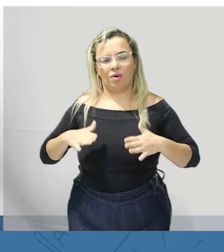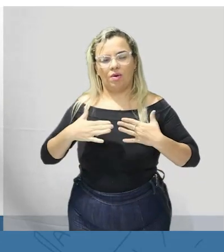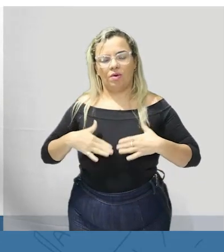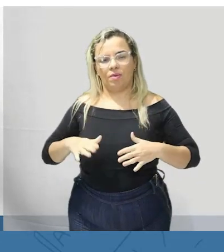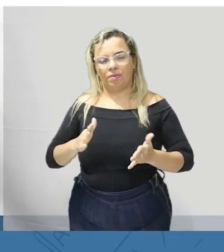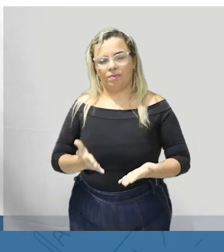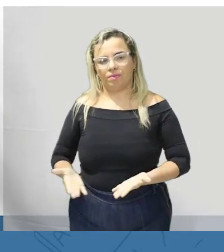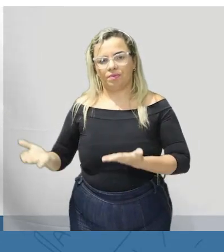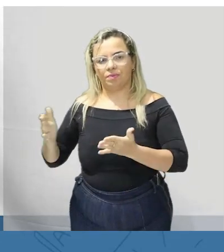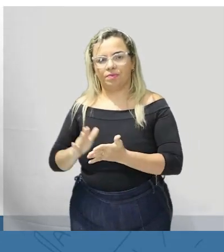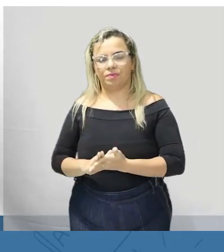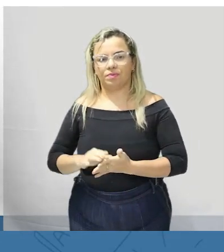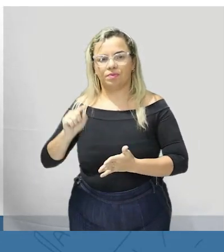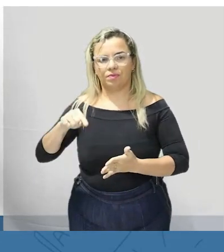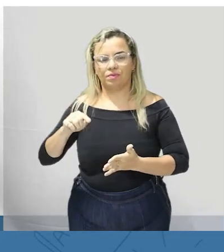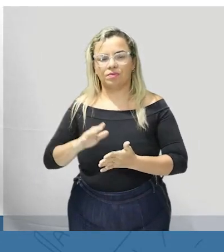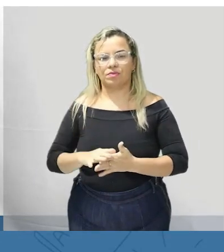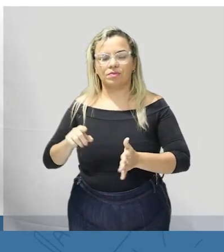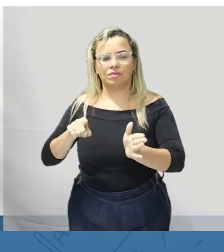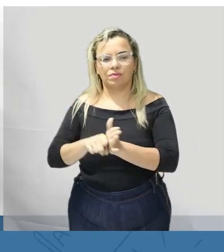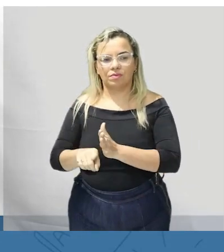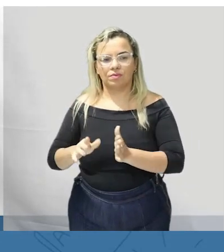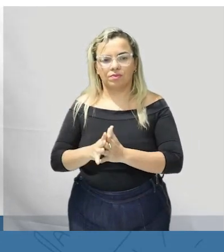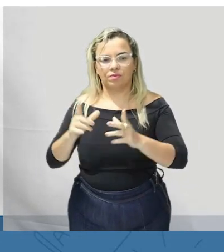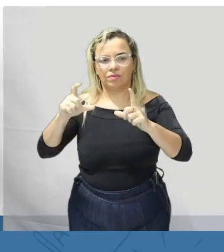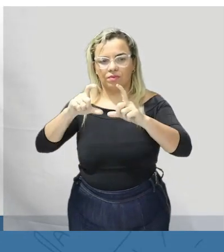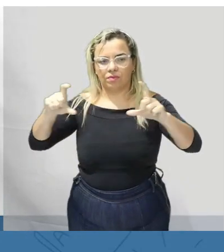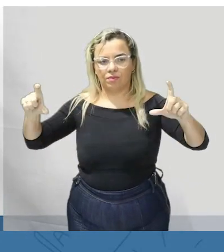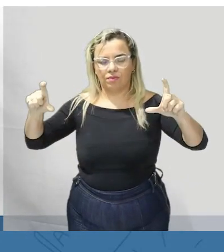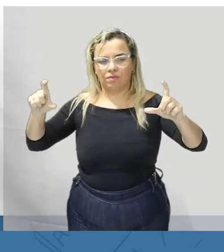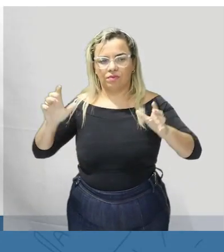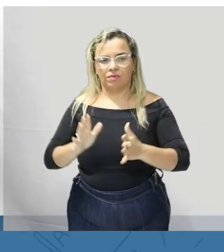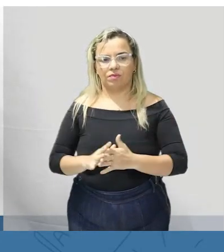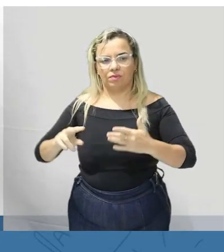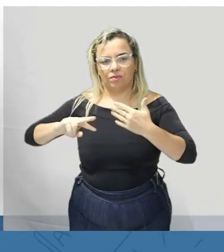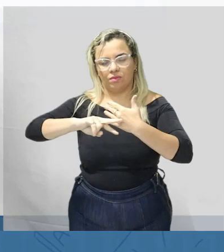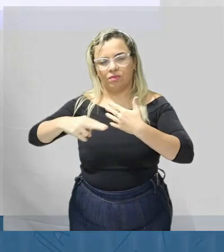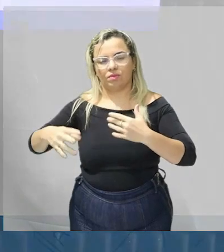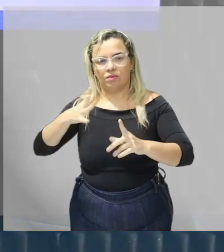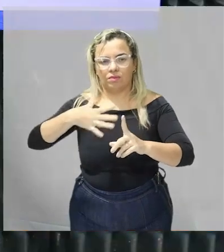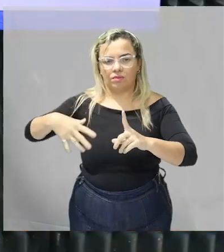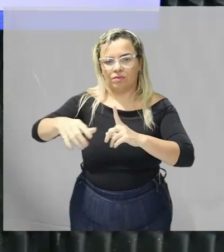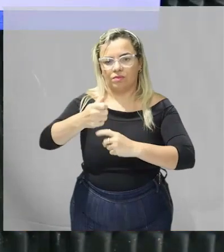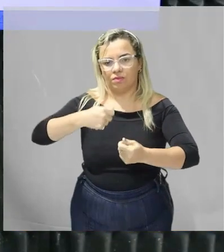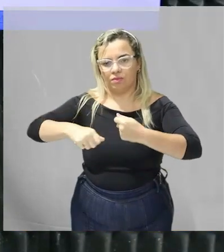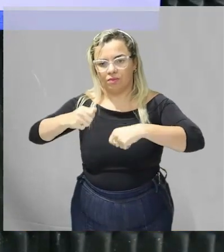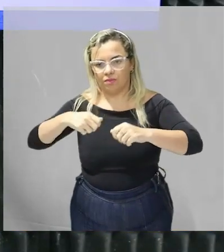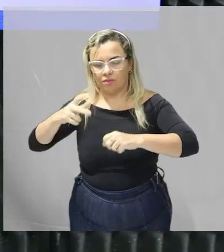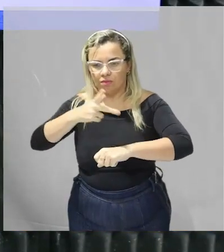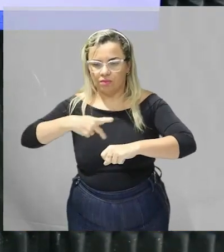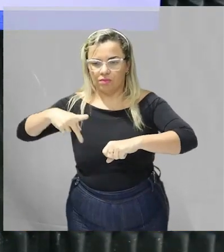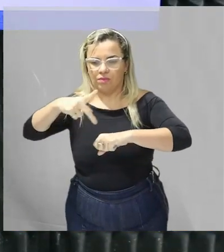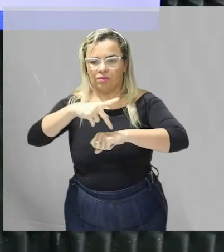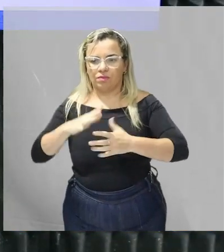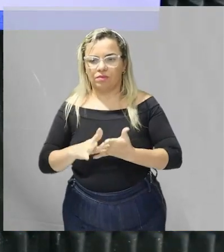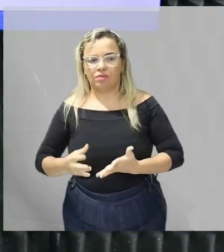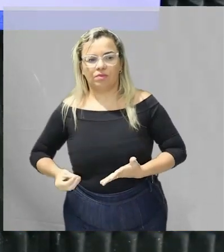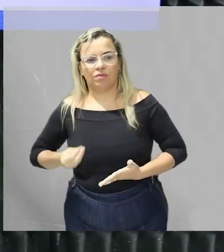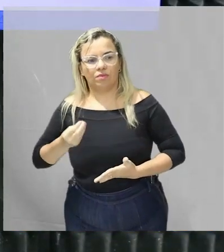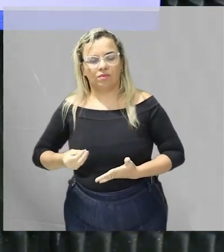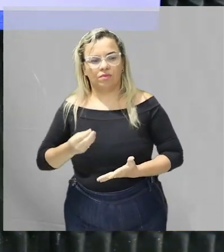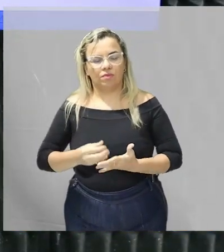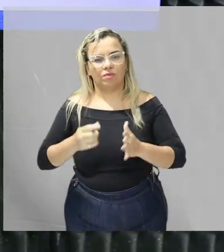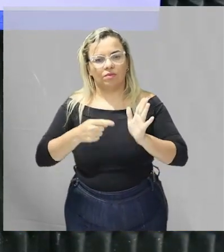Vou para a pergunta comando. Olha o que ela te diz. Uma consequência socioeconômica para os países que